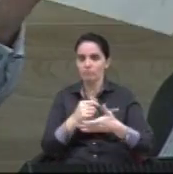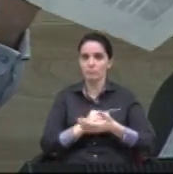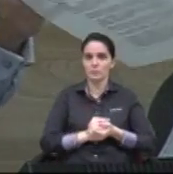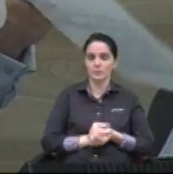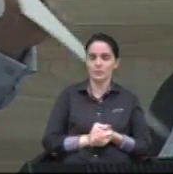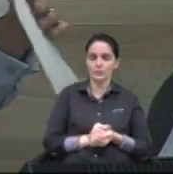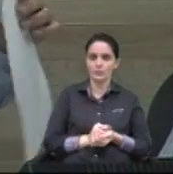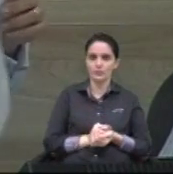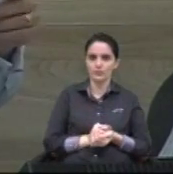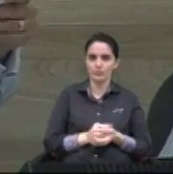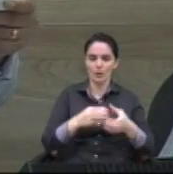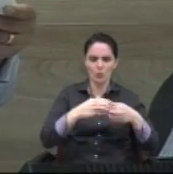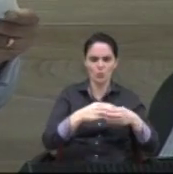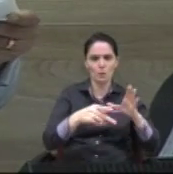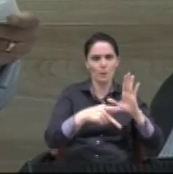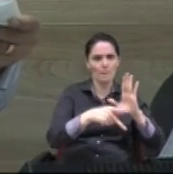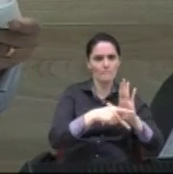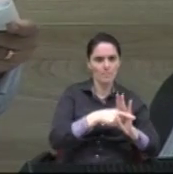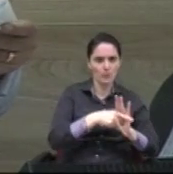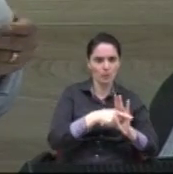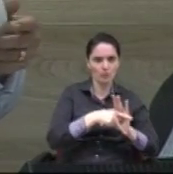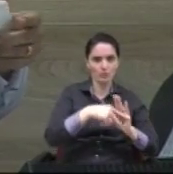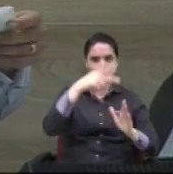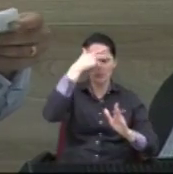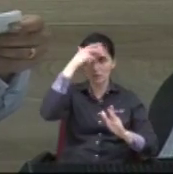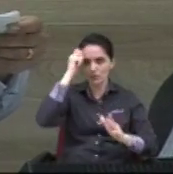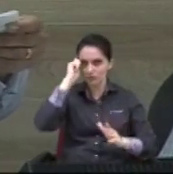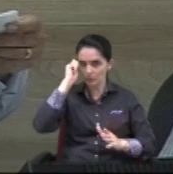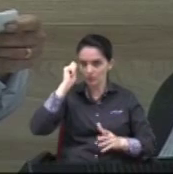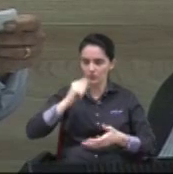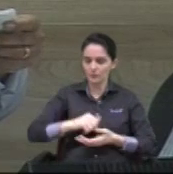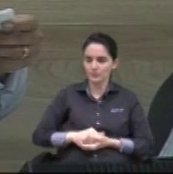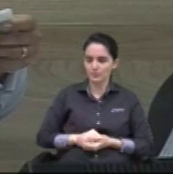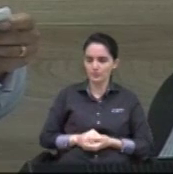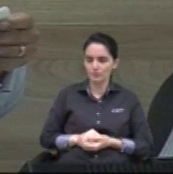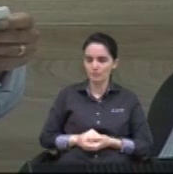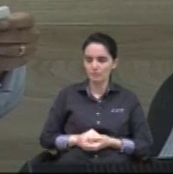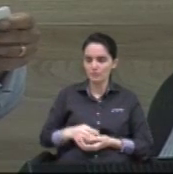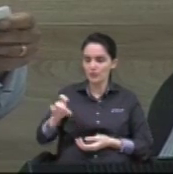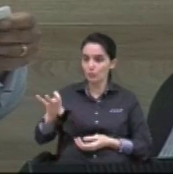Para o aproveitamento do percentual já realizado,